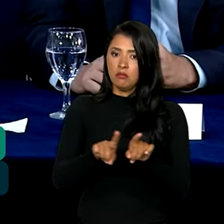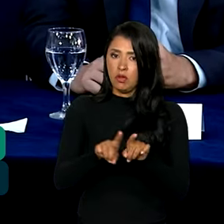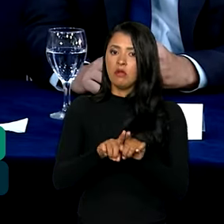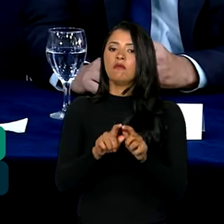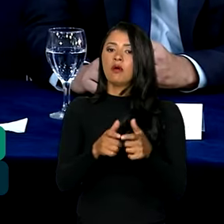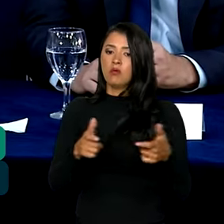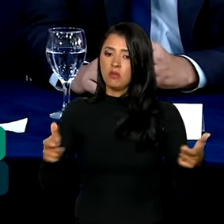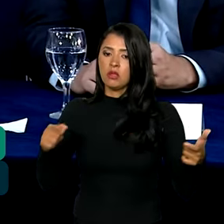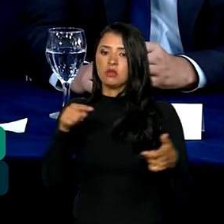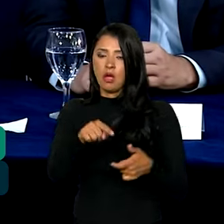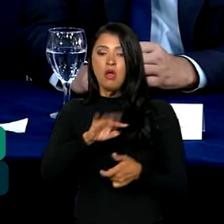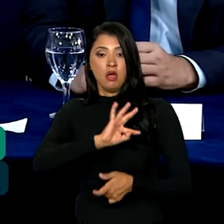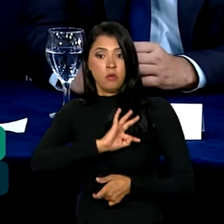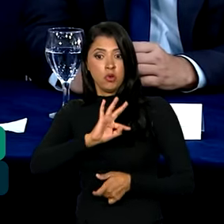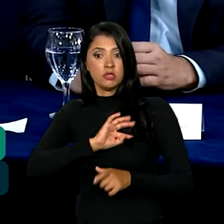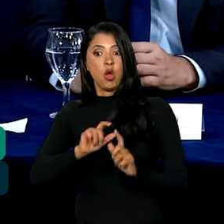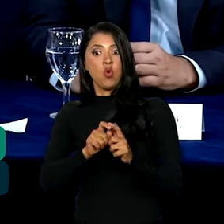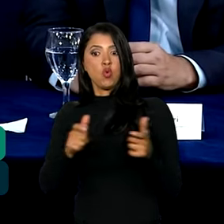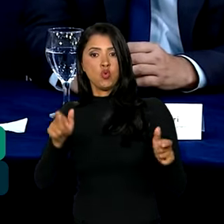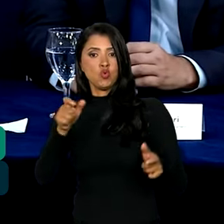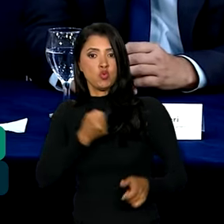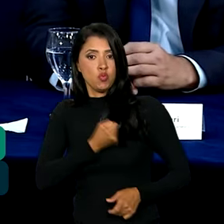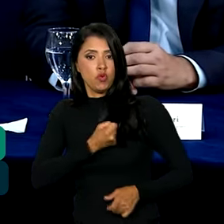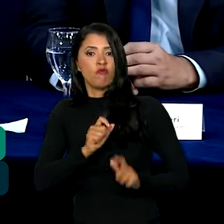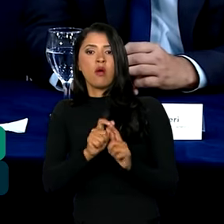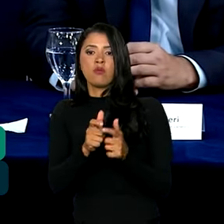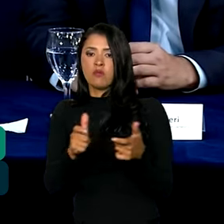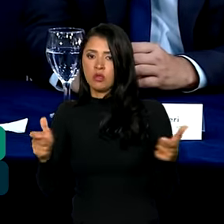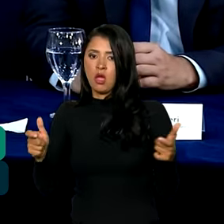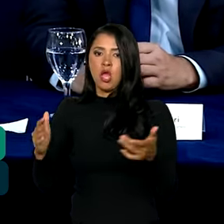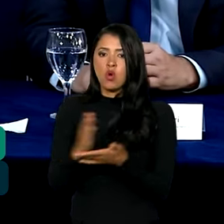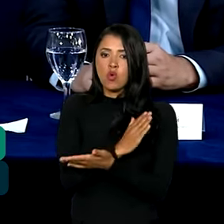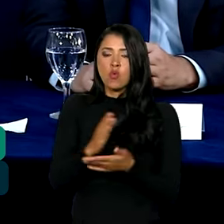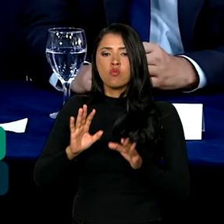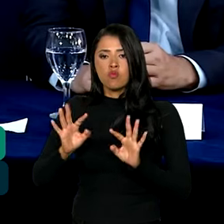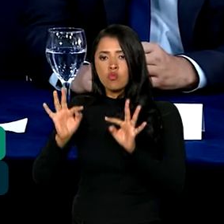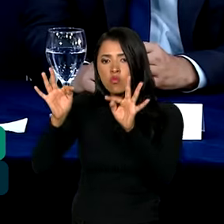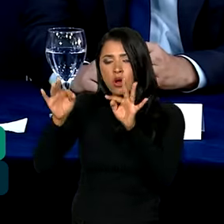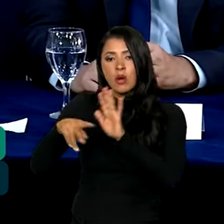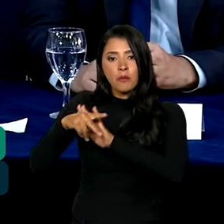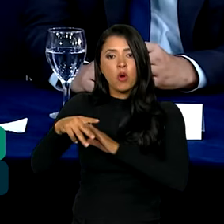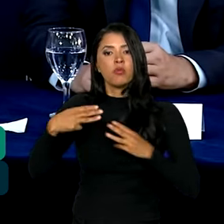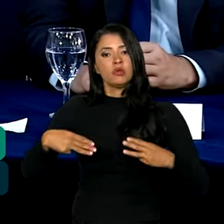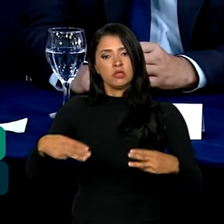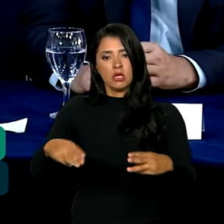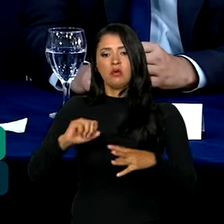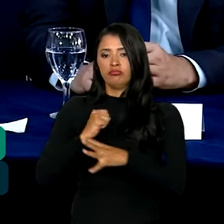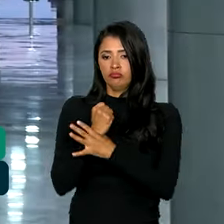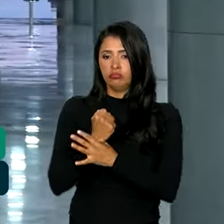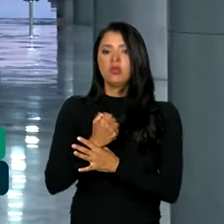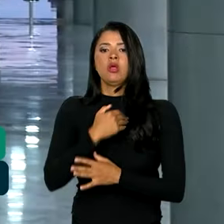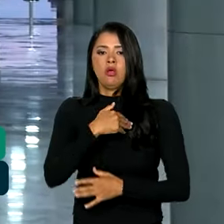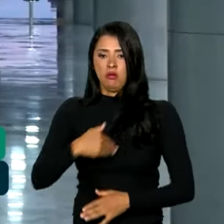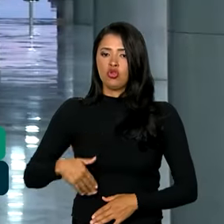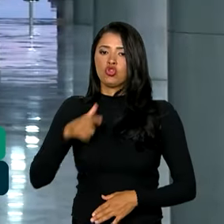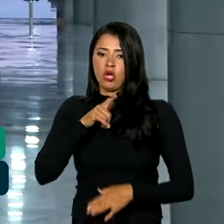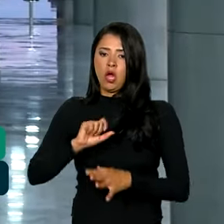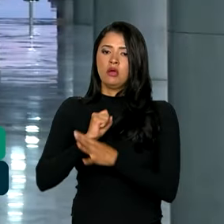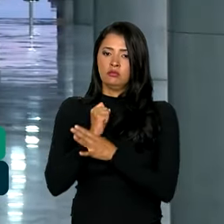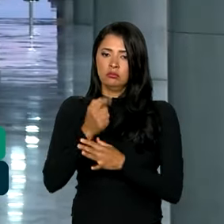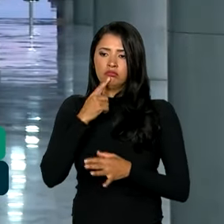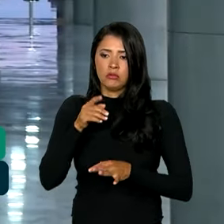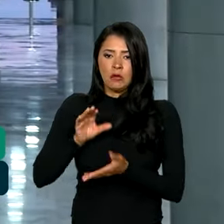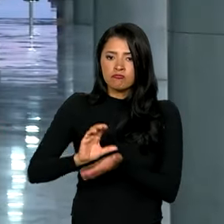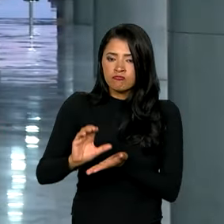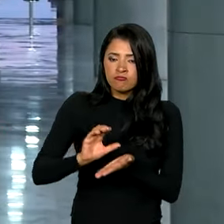O quadro de policiais será aumentado e algumas tecnologias o Ministério da Justiça e Segurança Pública já está investindo. Assinado na